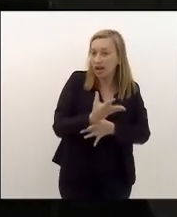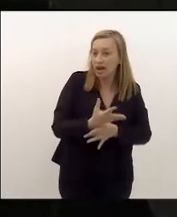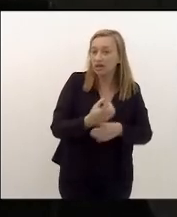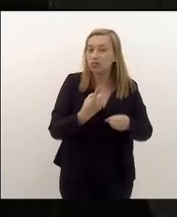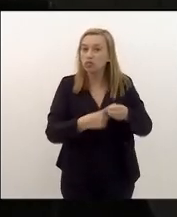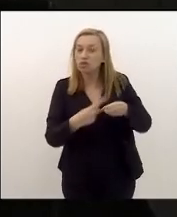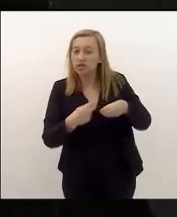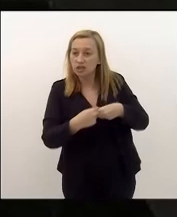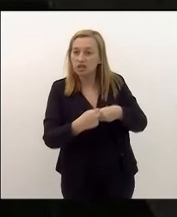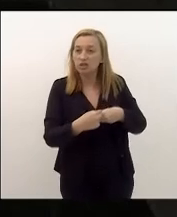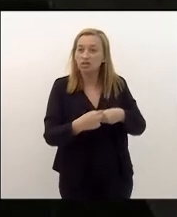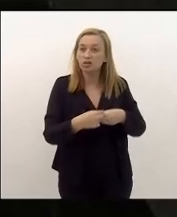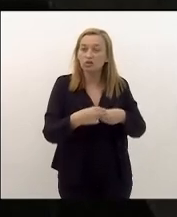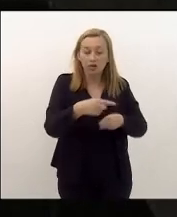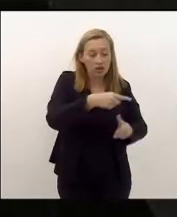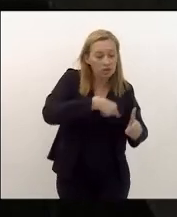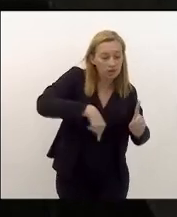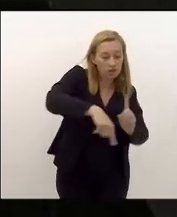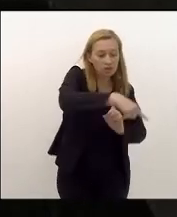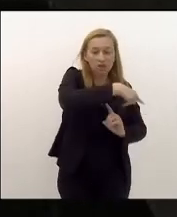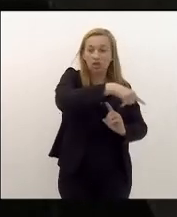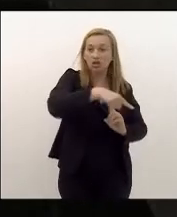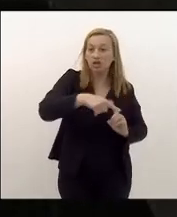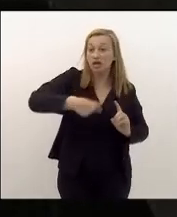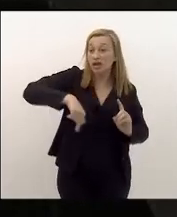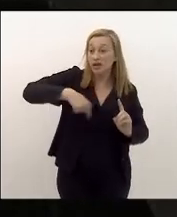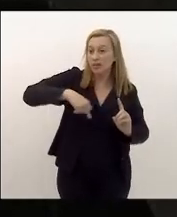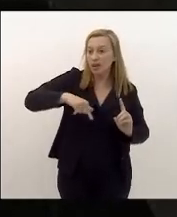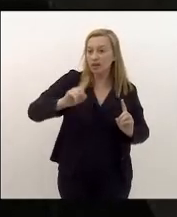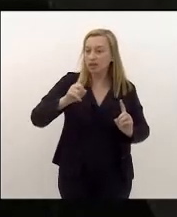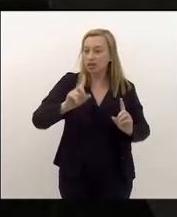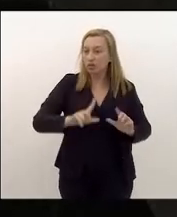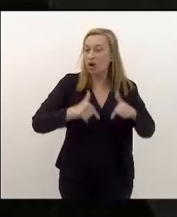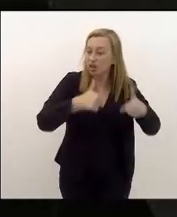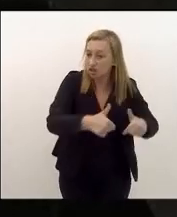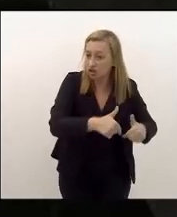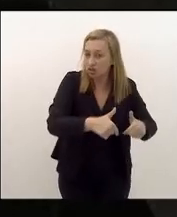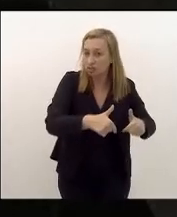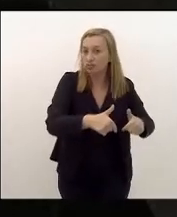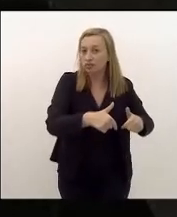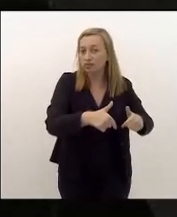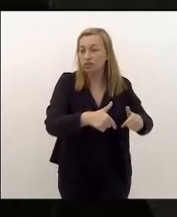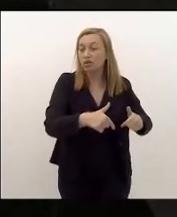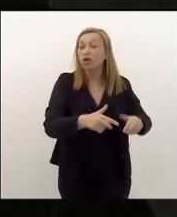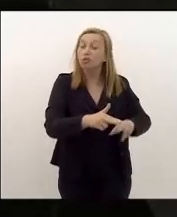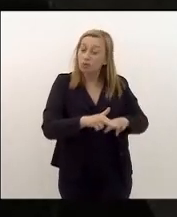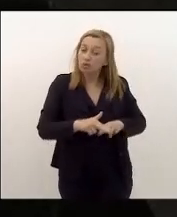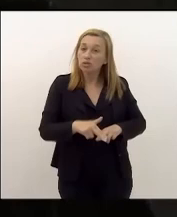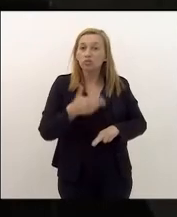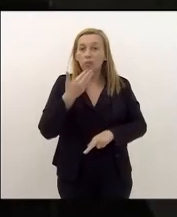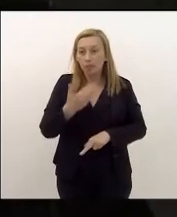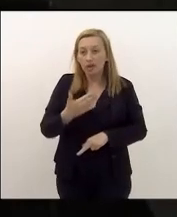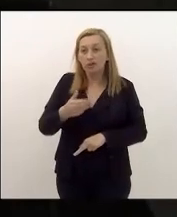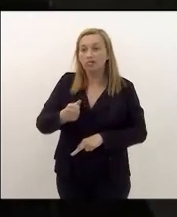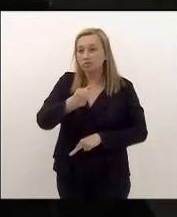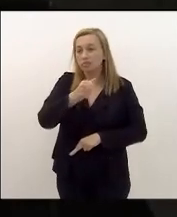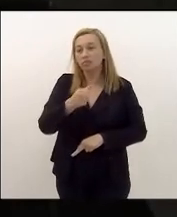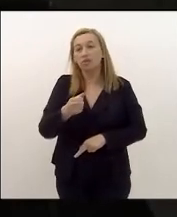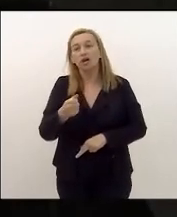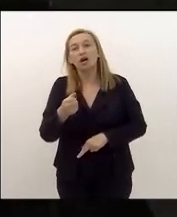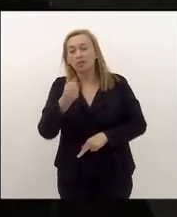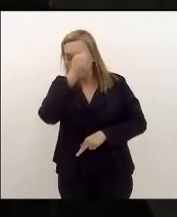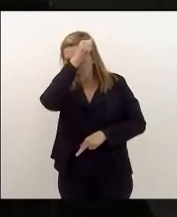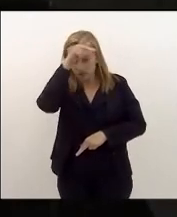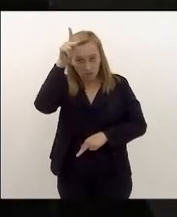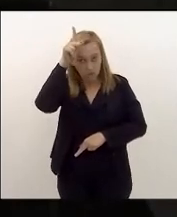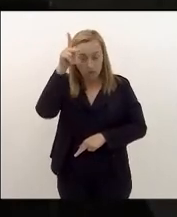ali, sobretudo Queimados, que não foram colocadas em funcionamento. E, portanto, questiona a Prefeitura de Nova Iguaçu, que